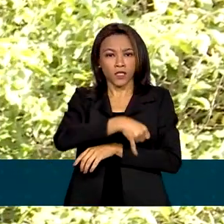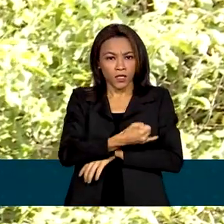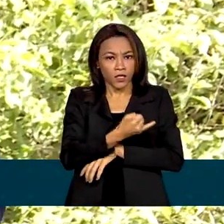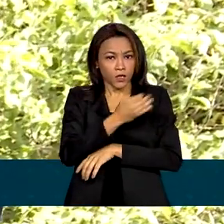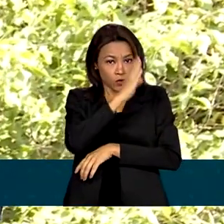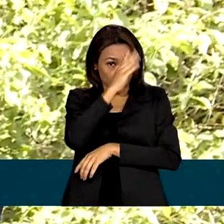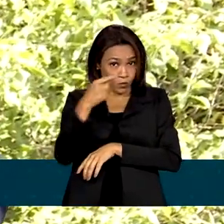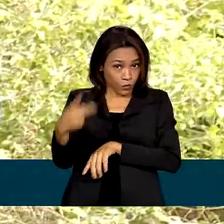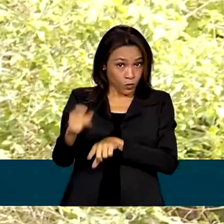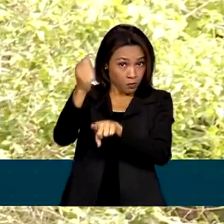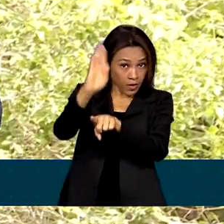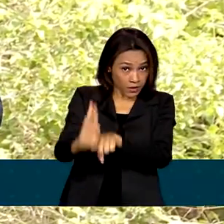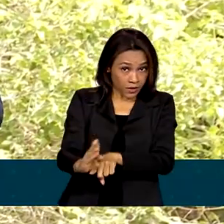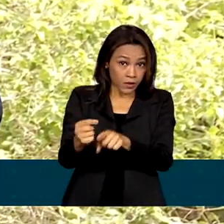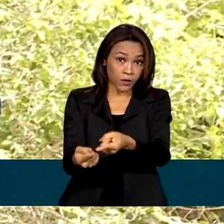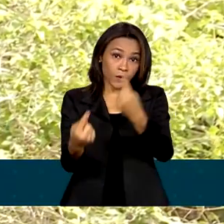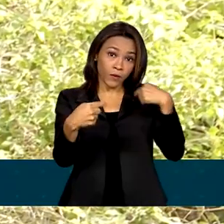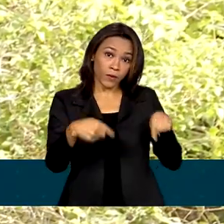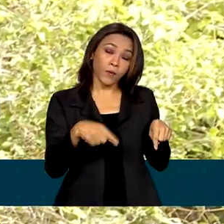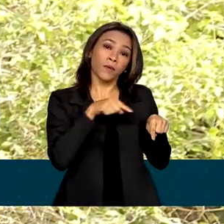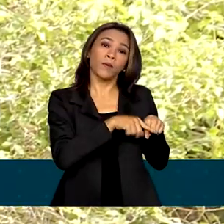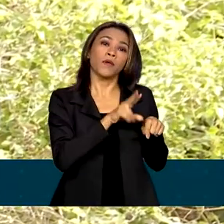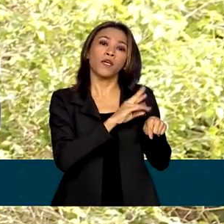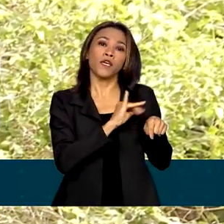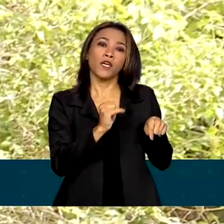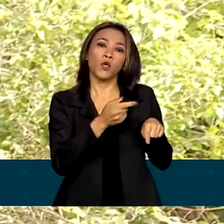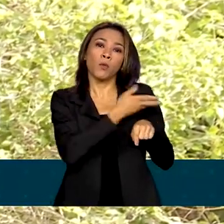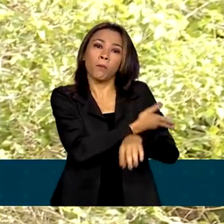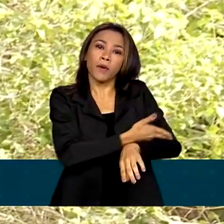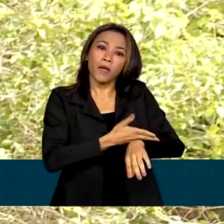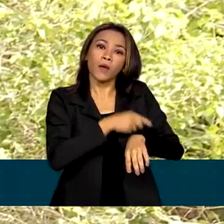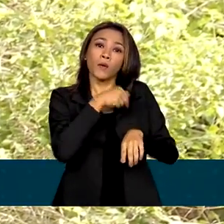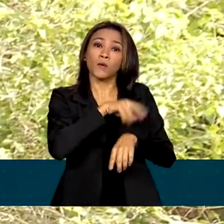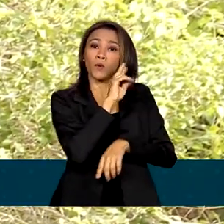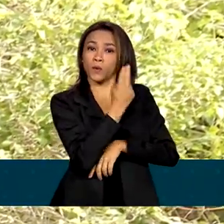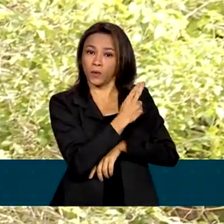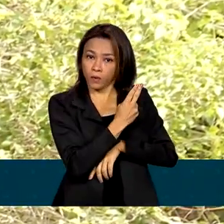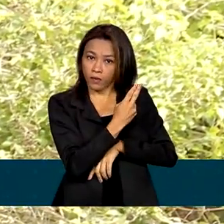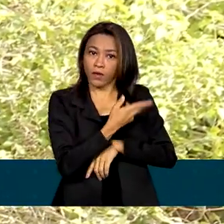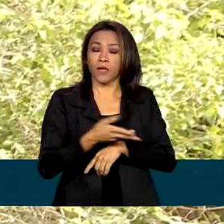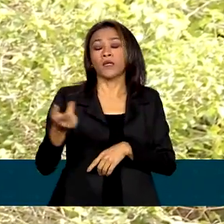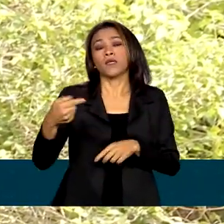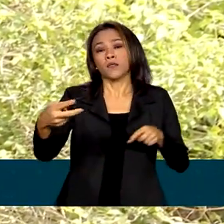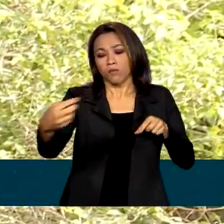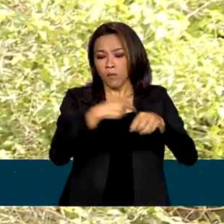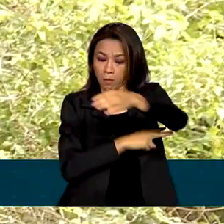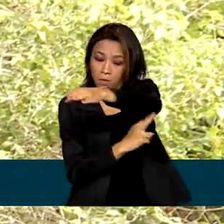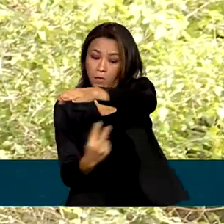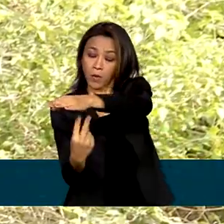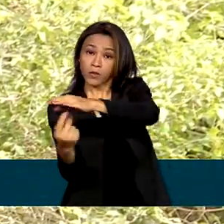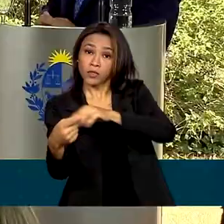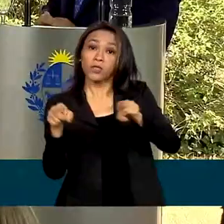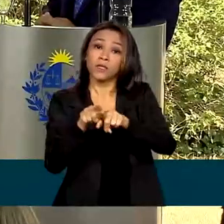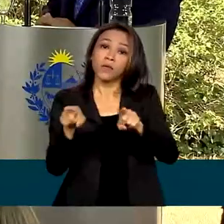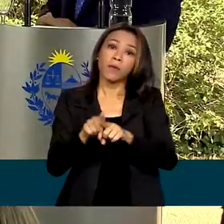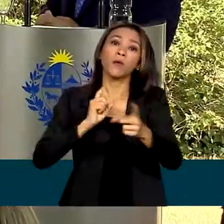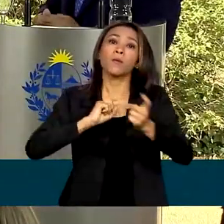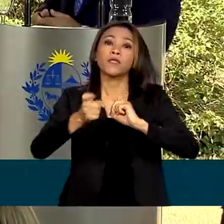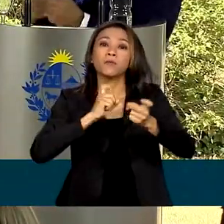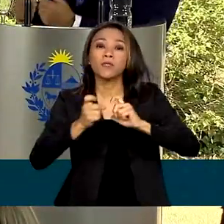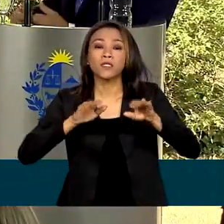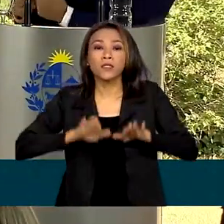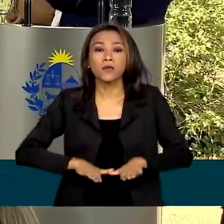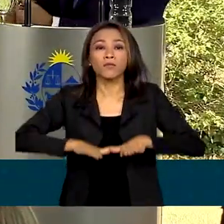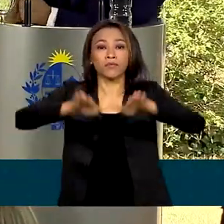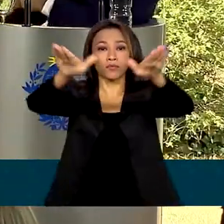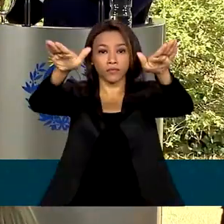lado brasileiro, e Rio Branco, no lado uruguaio. E, por fim, debateram uma gestão conjunta do aeroporto